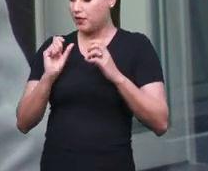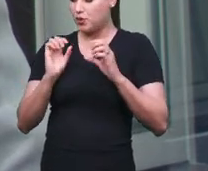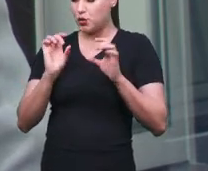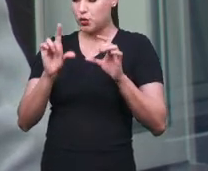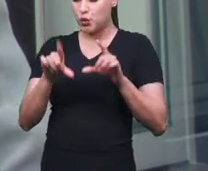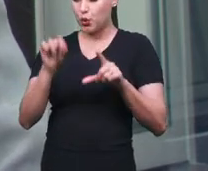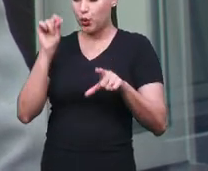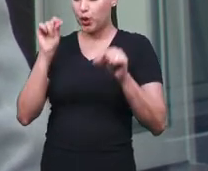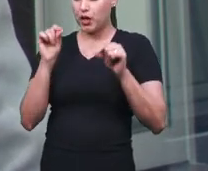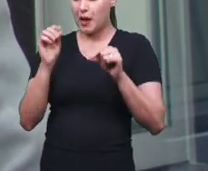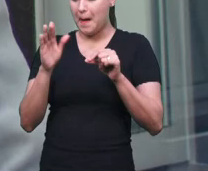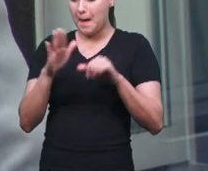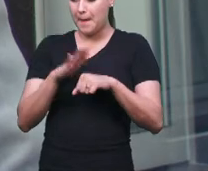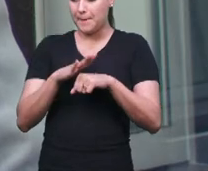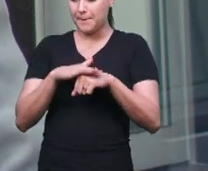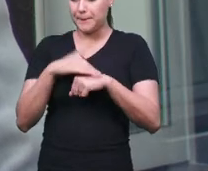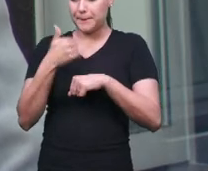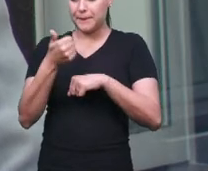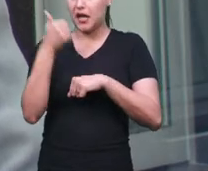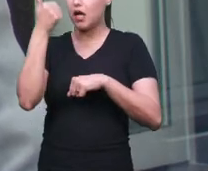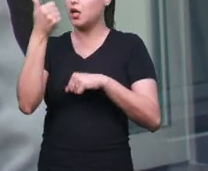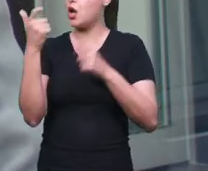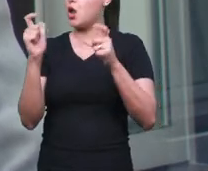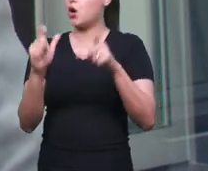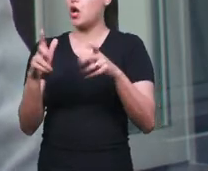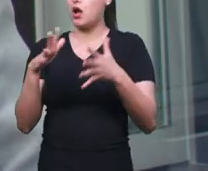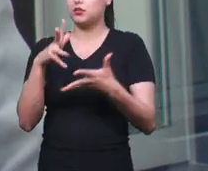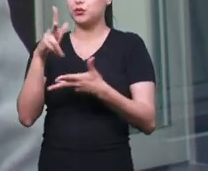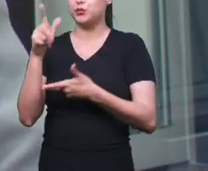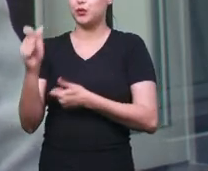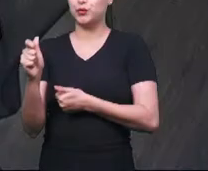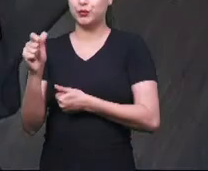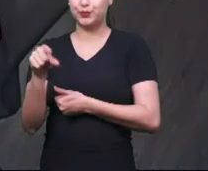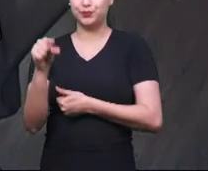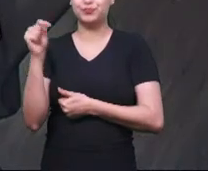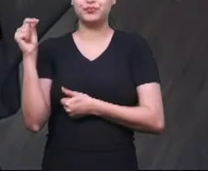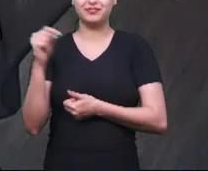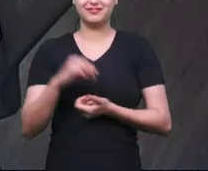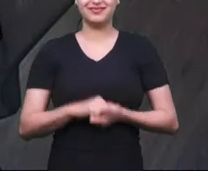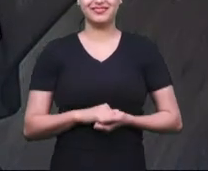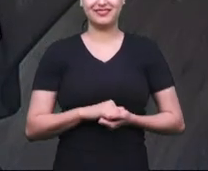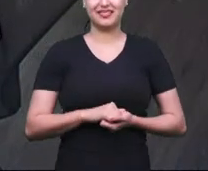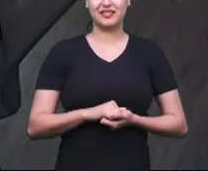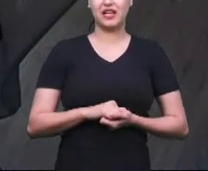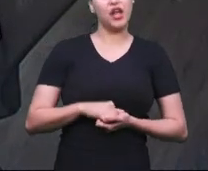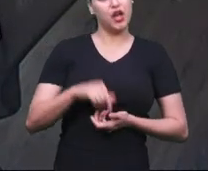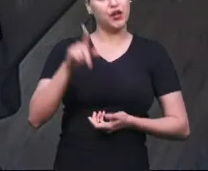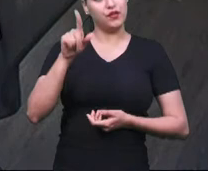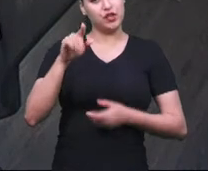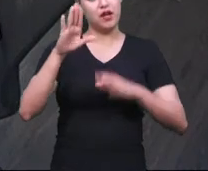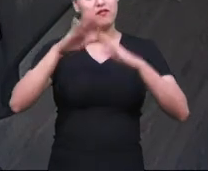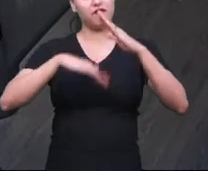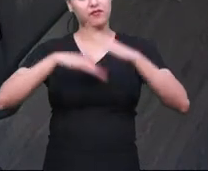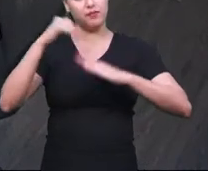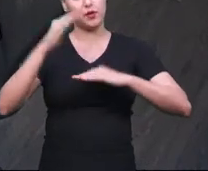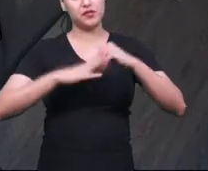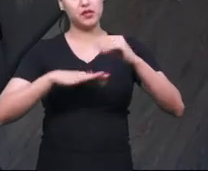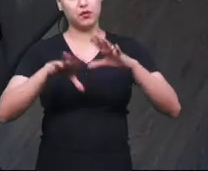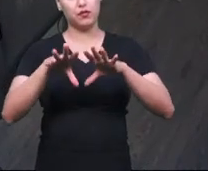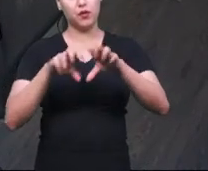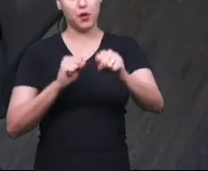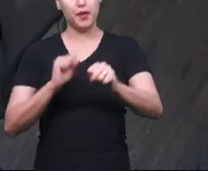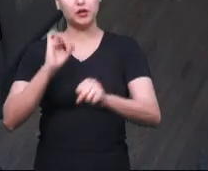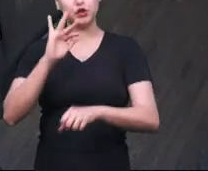esse. Então essa foi minha experiência de conversão, né? O pastor já era engenheiro nesse período? Já estava formado engenheiro.